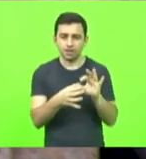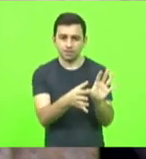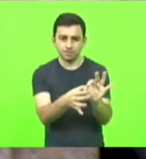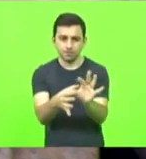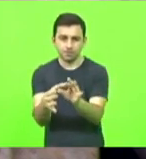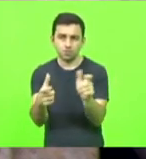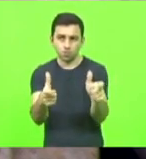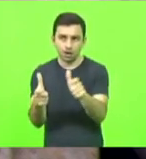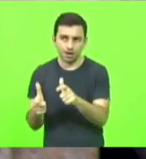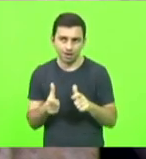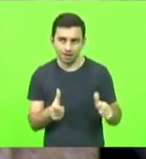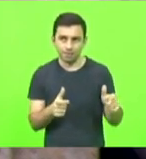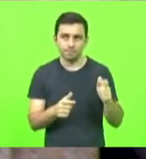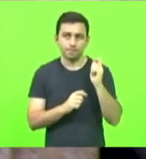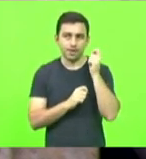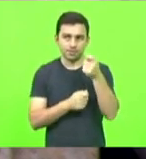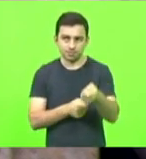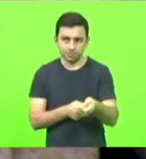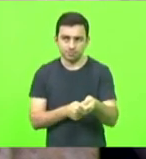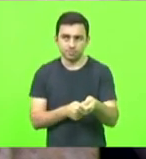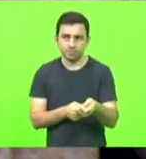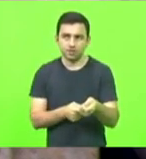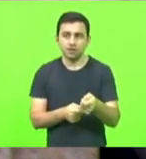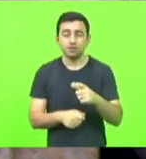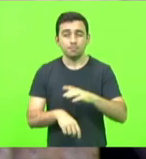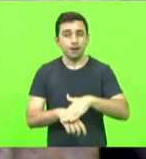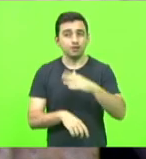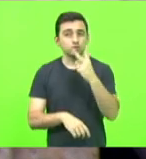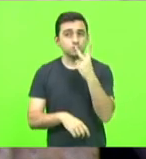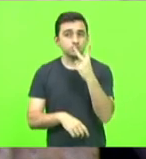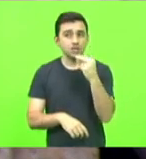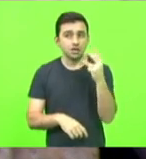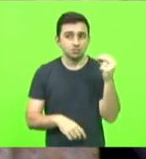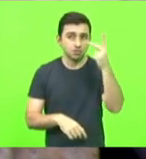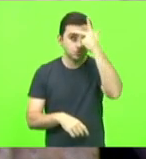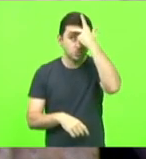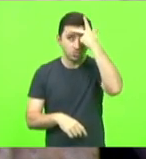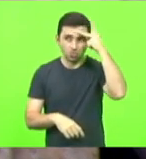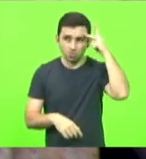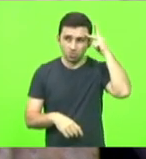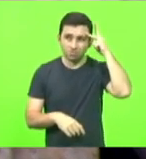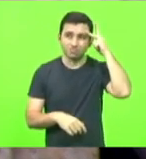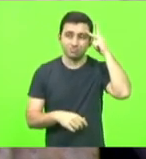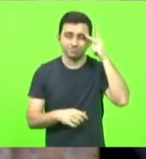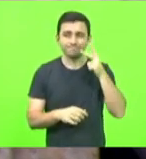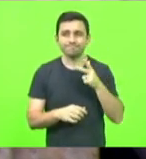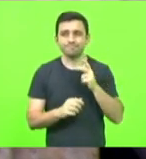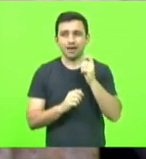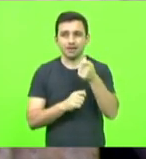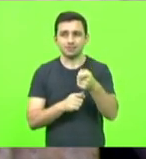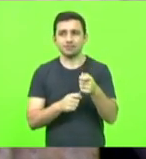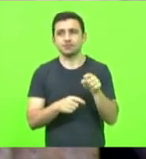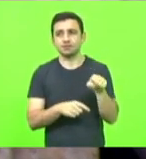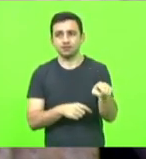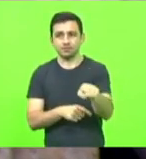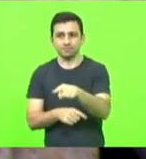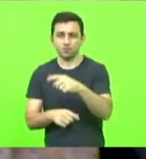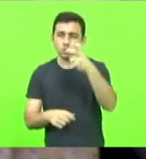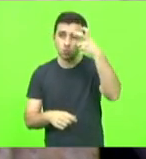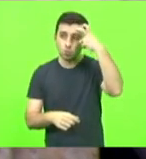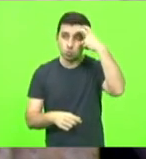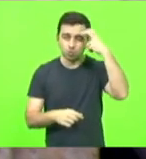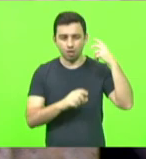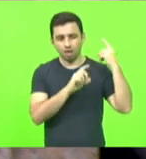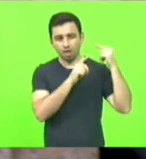pesca, são mais de 200 pescadores artesanais. É cultural daquela região, é quase que um legado passado de pai